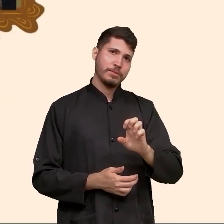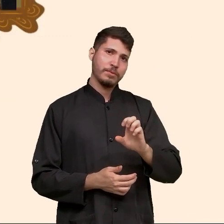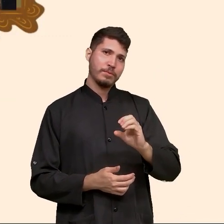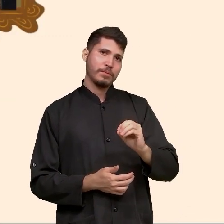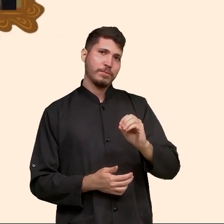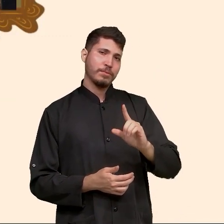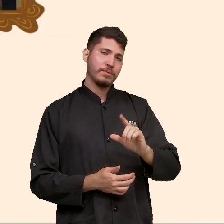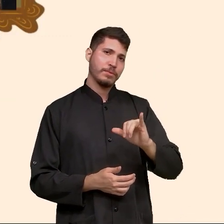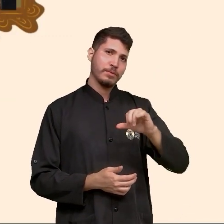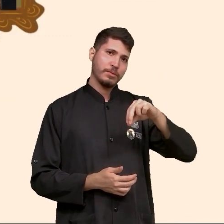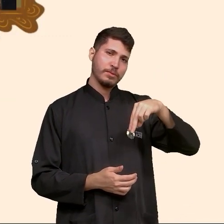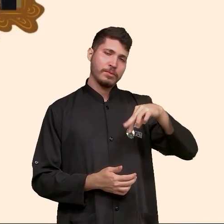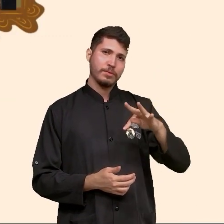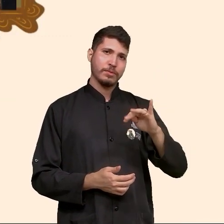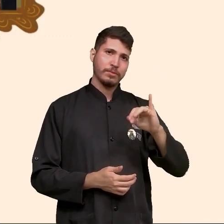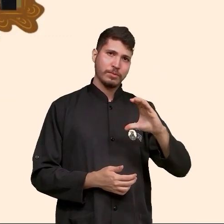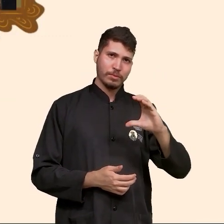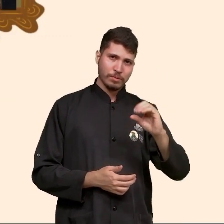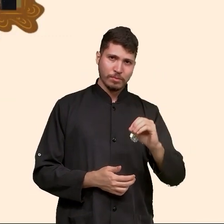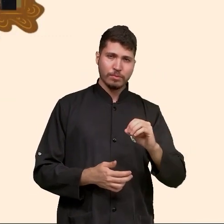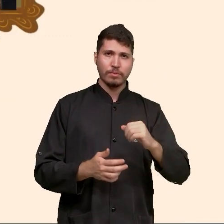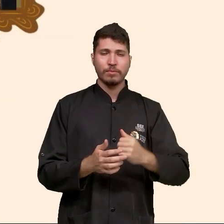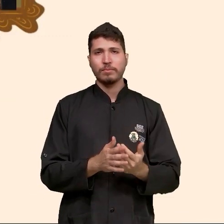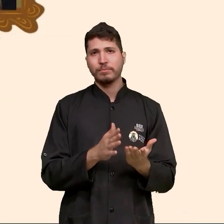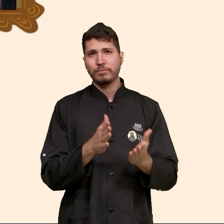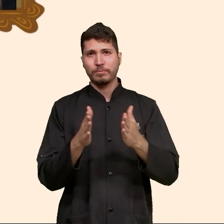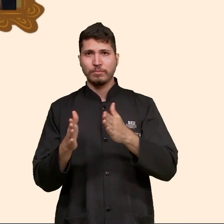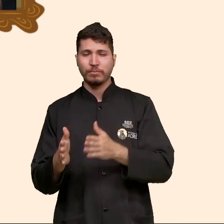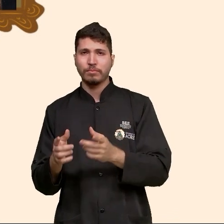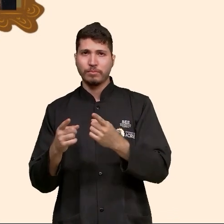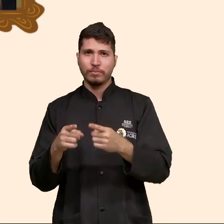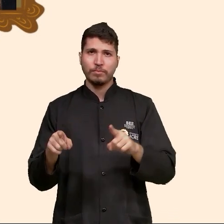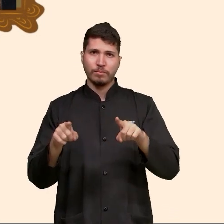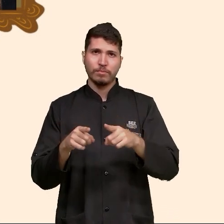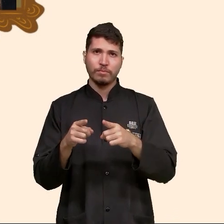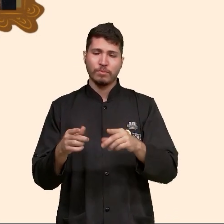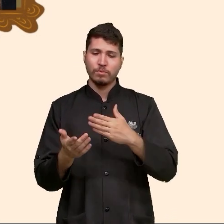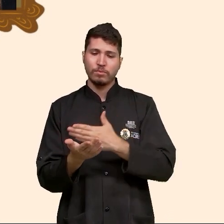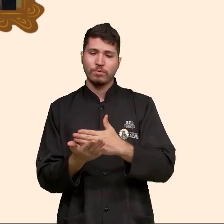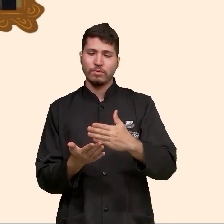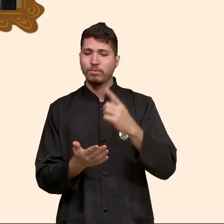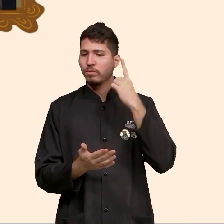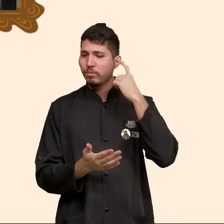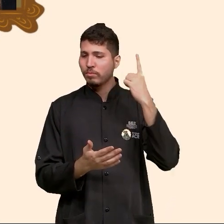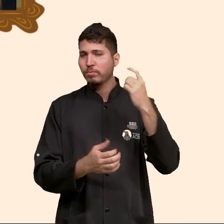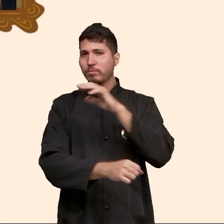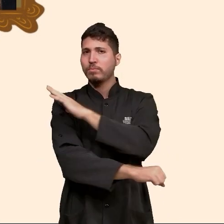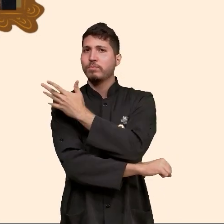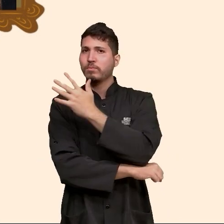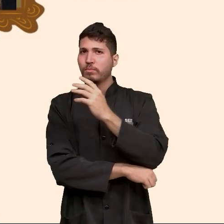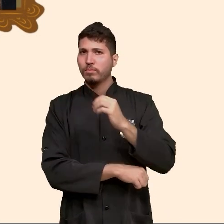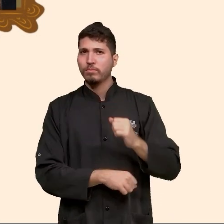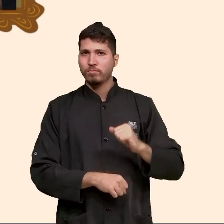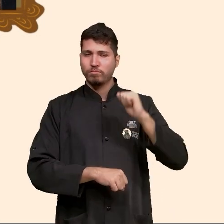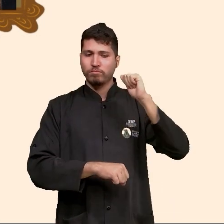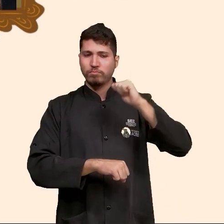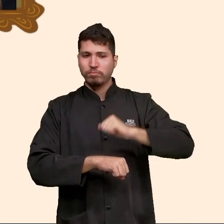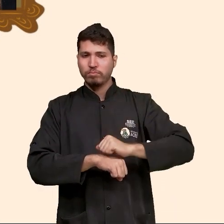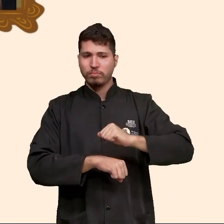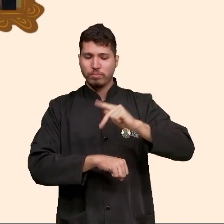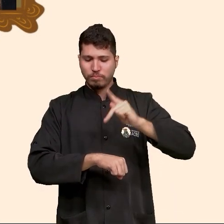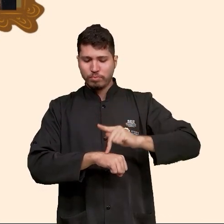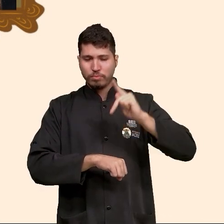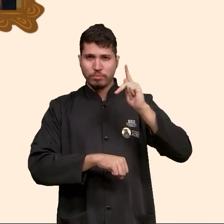Seguindo, a música na pré-história, ela começou com sons da natureza, as batidas de pedras, ossos e